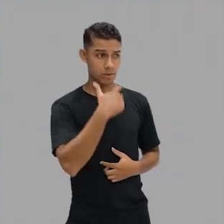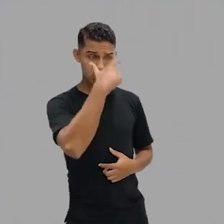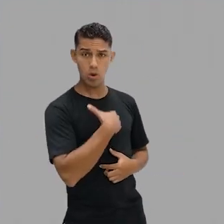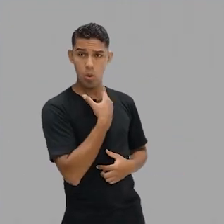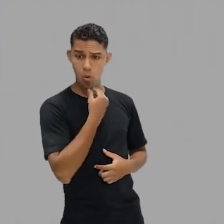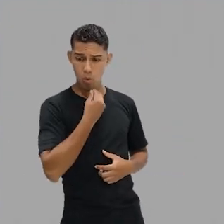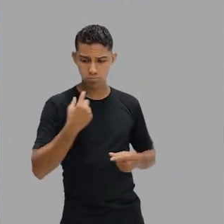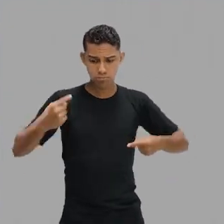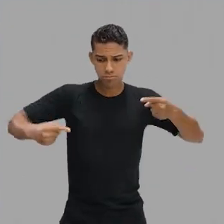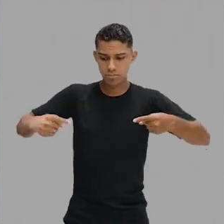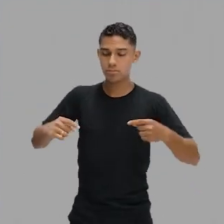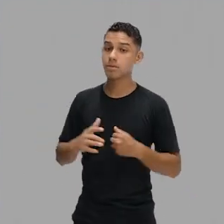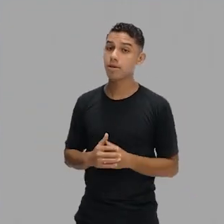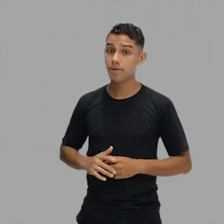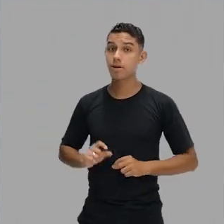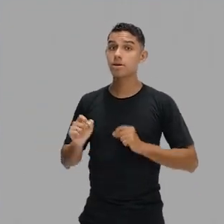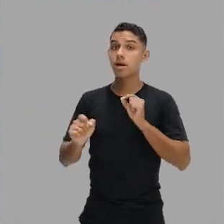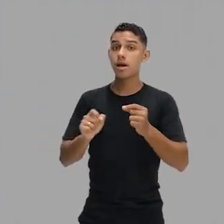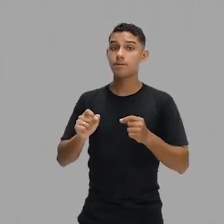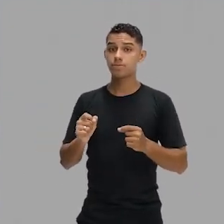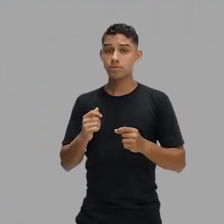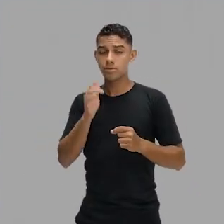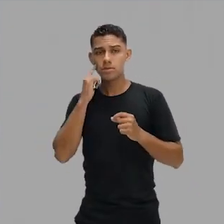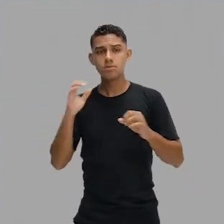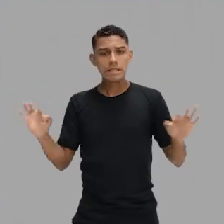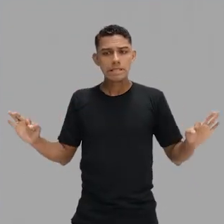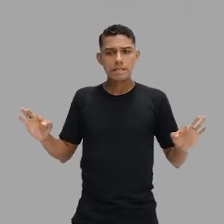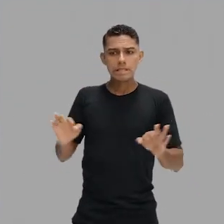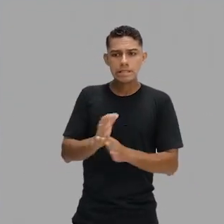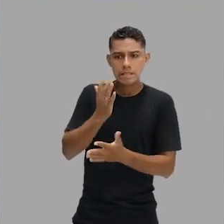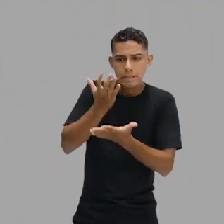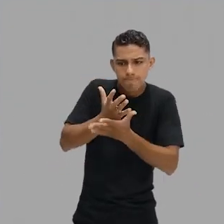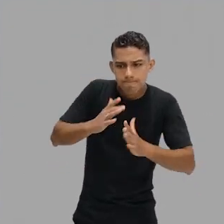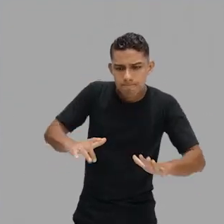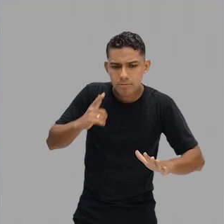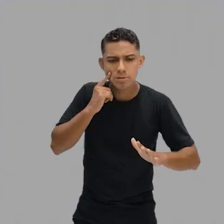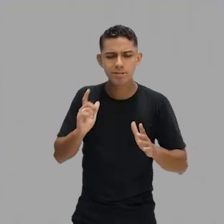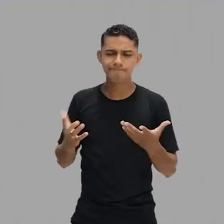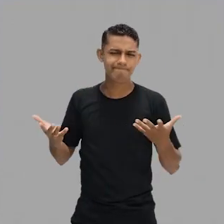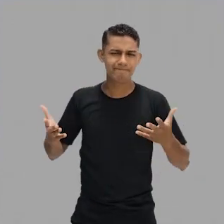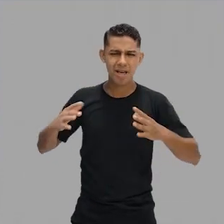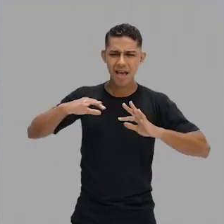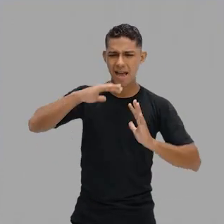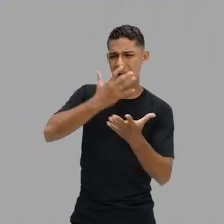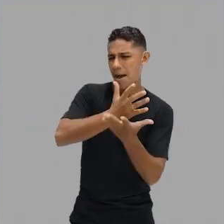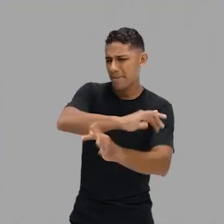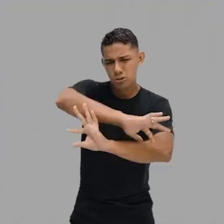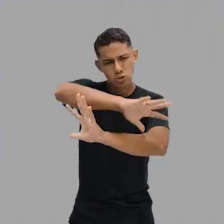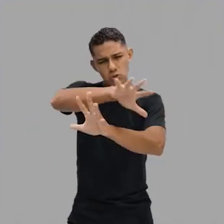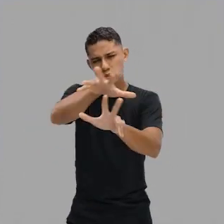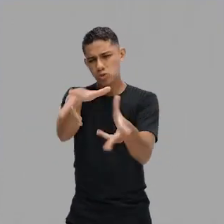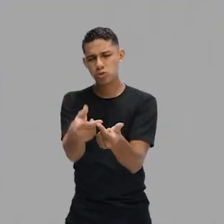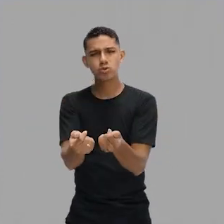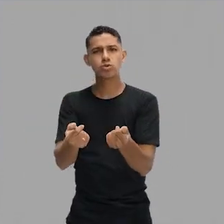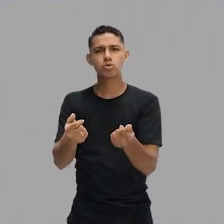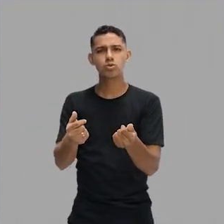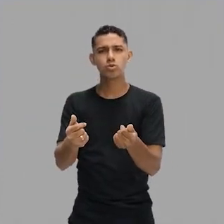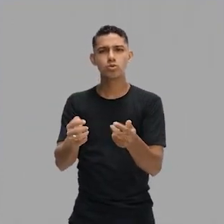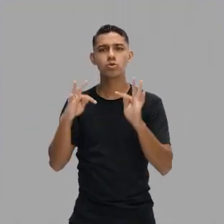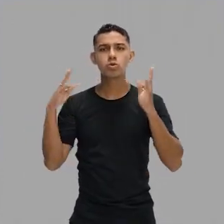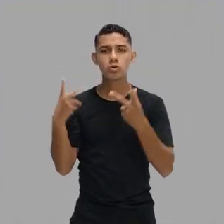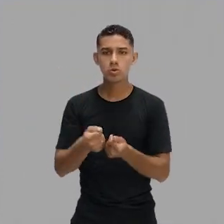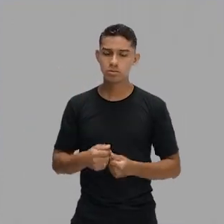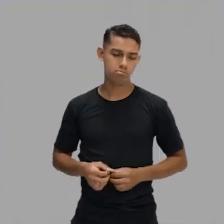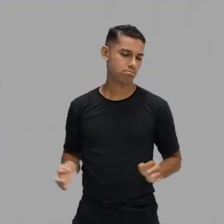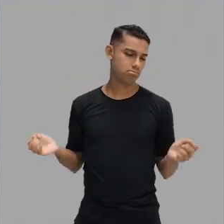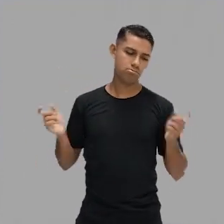uma atividade animal destrutiva que iria depreciar tudo o que existe. Olha só,